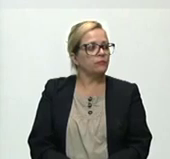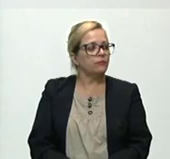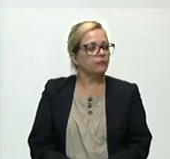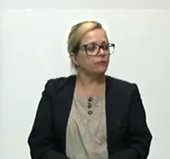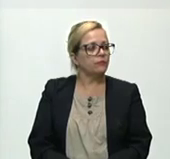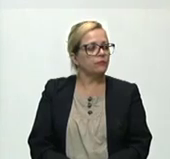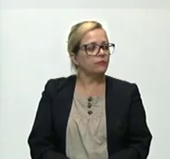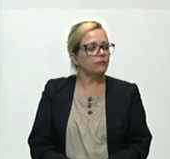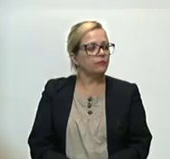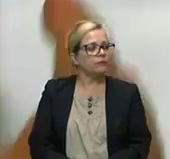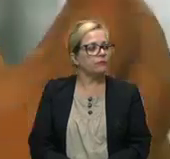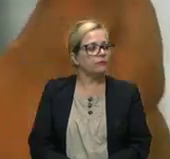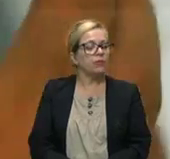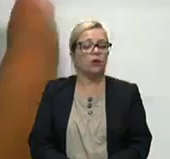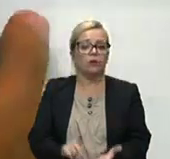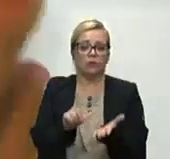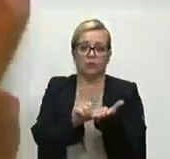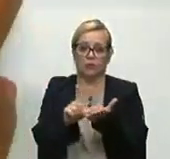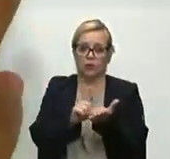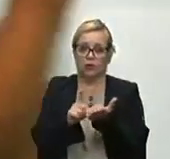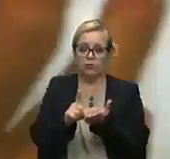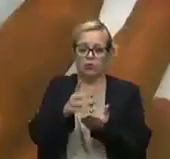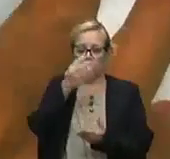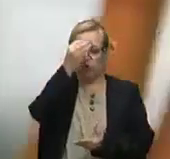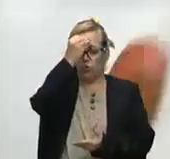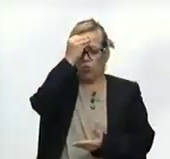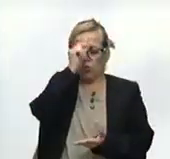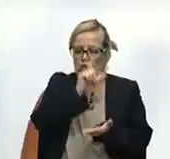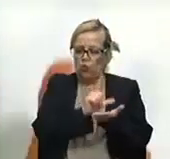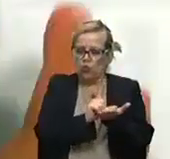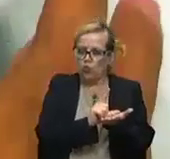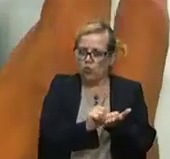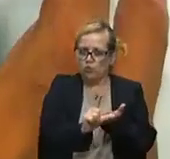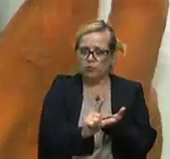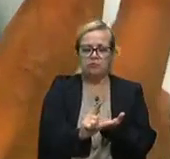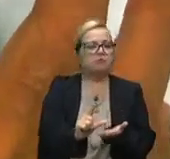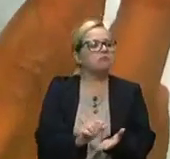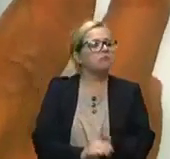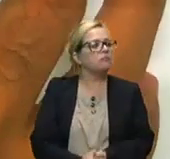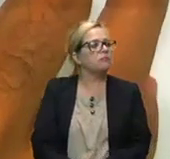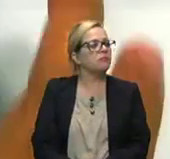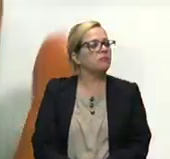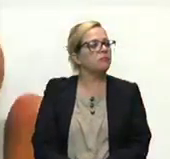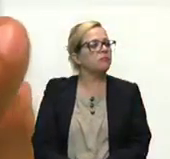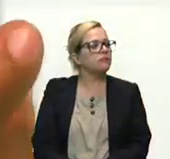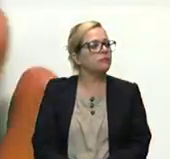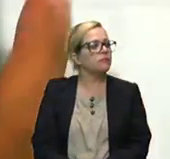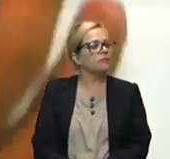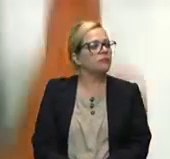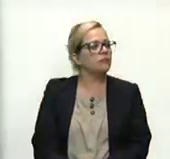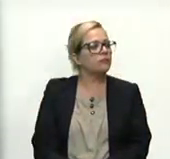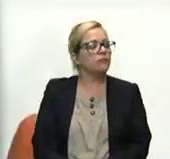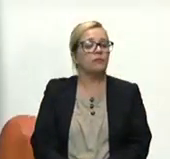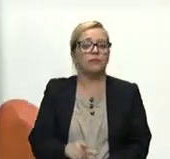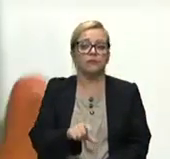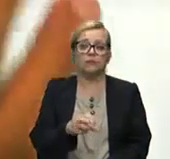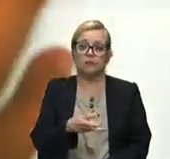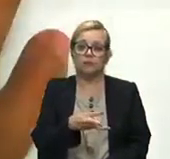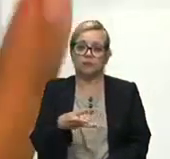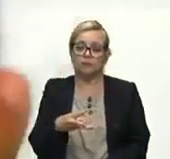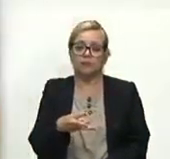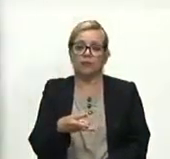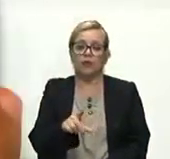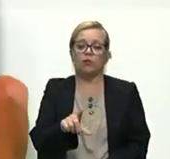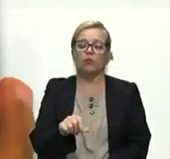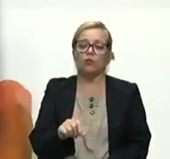Então, vamos. Vou limpar aqui a memória da calculadora, Shift Mod 3, Mod 3, a opção